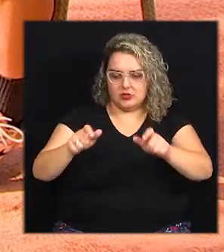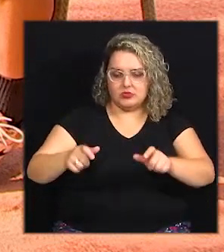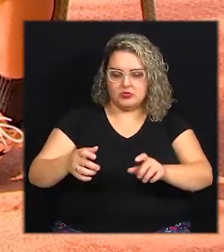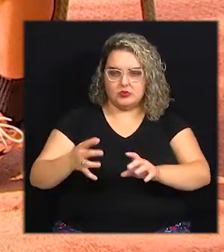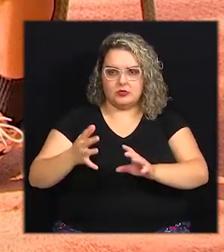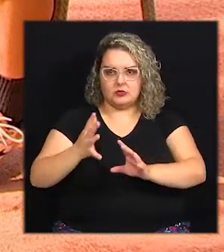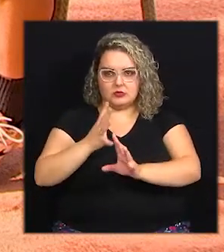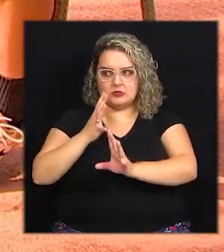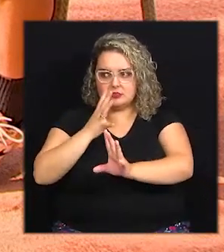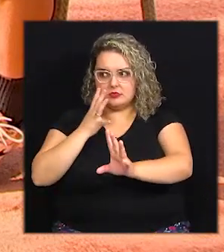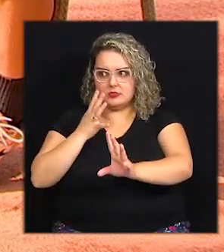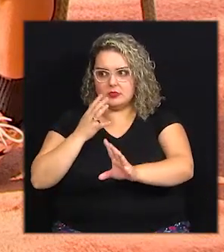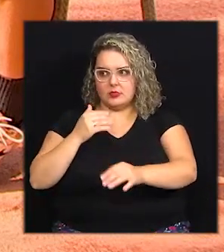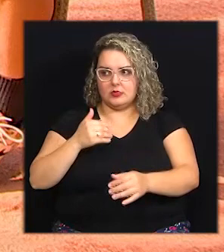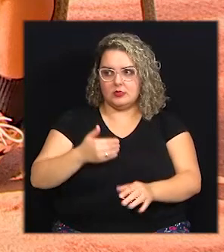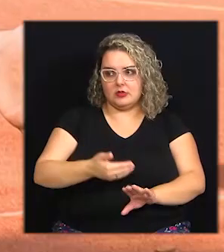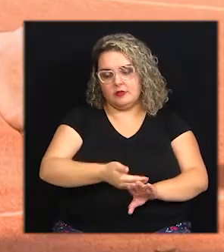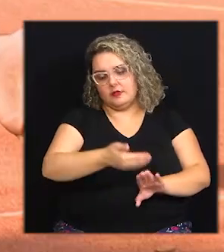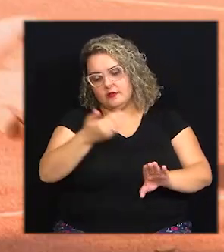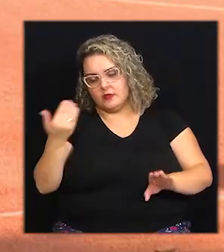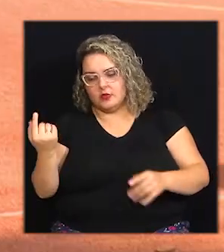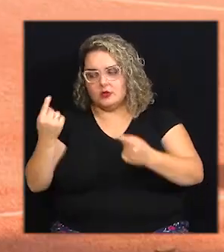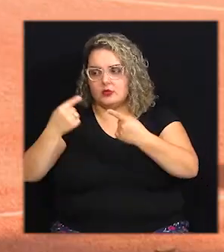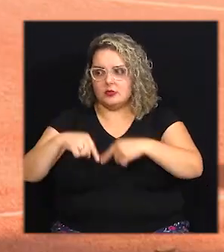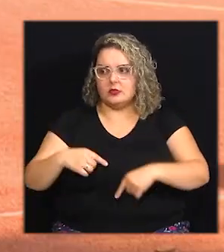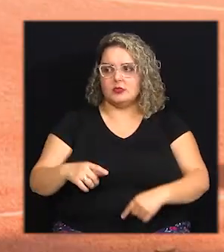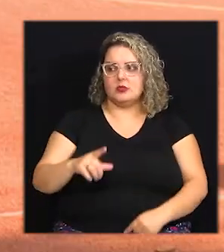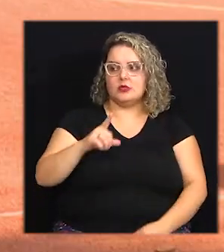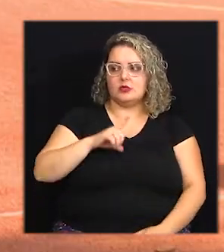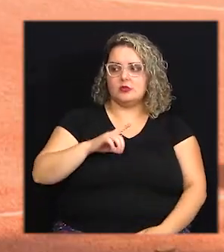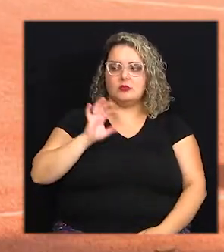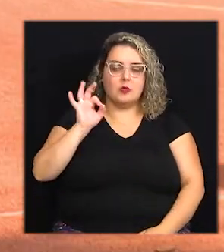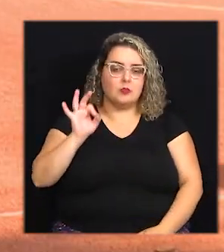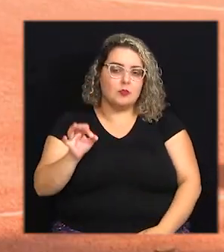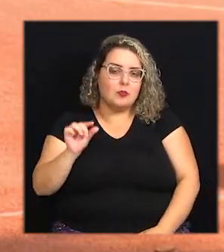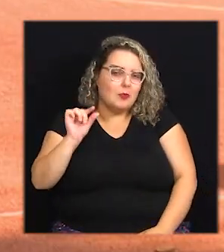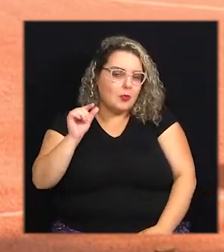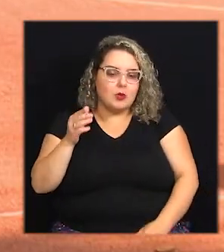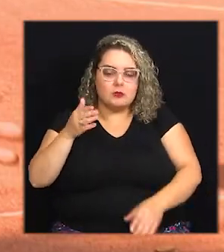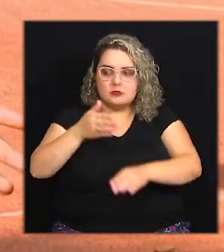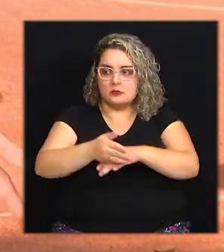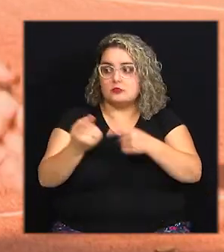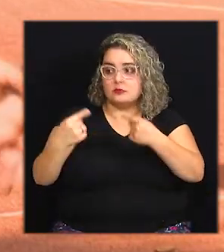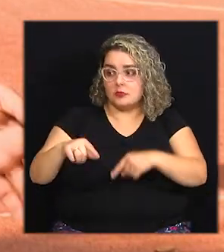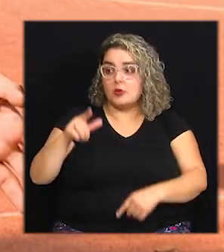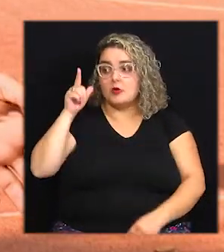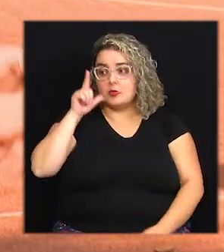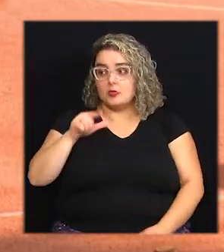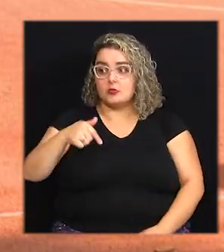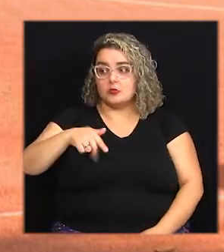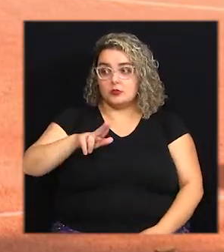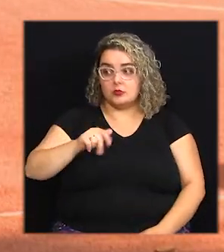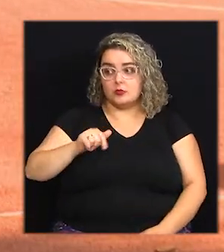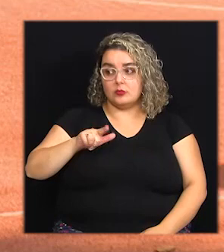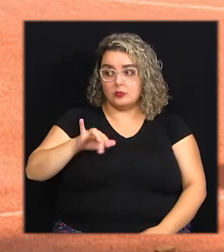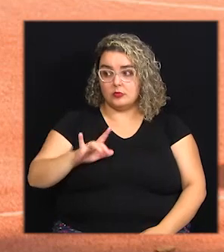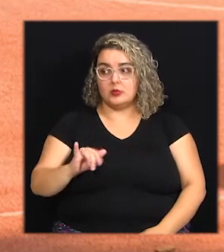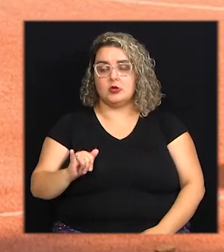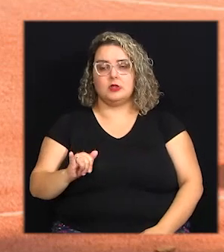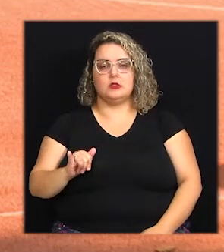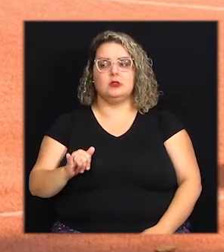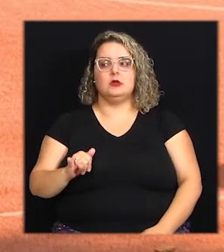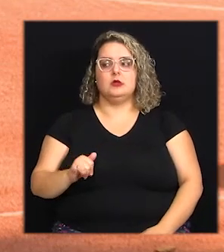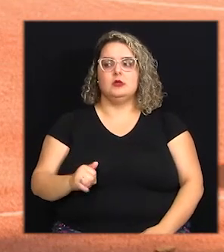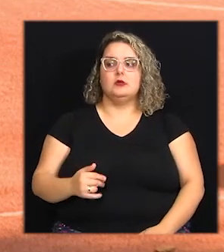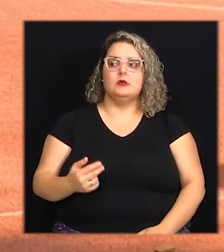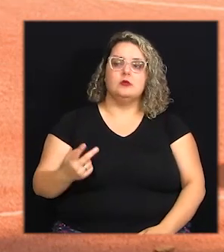frente e eu tava tipo fora do torneio. Eu tinha uma pequena chance de entrar no torneio, mas acabou que eu consegui entrar no quali, furei o quali e